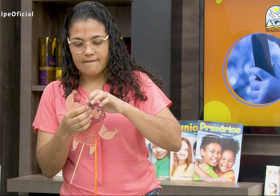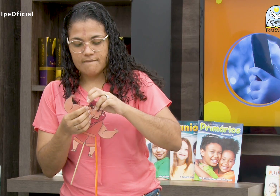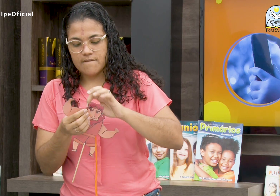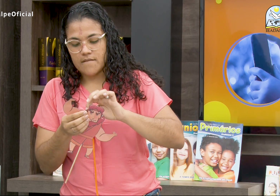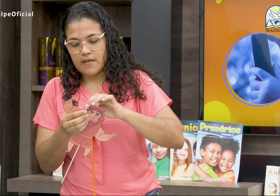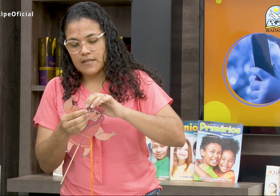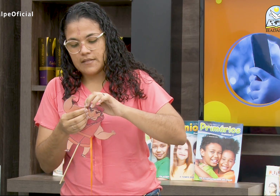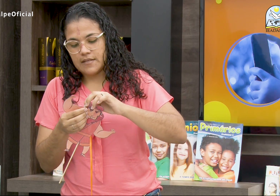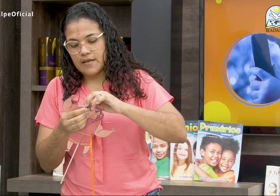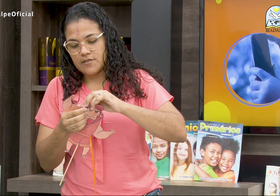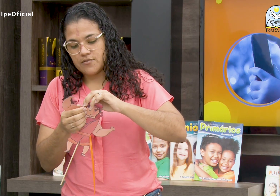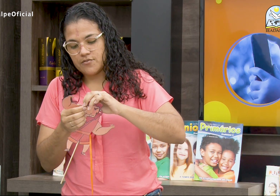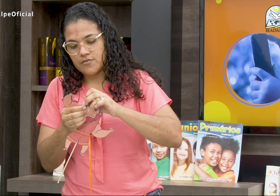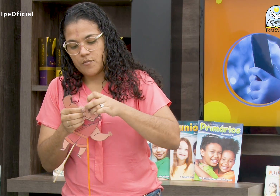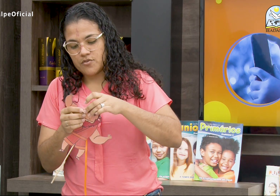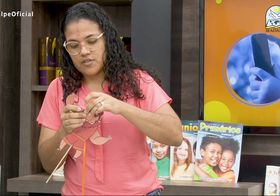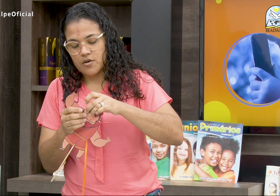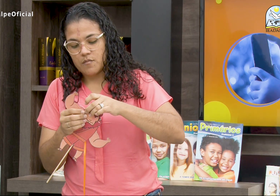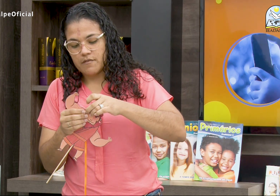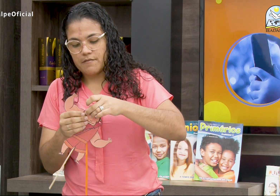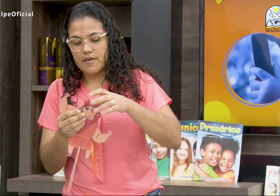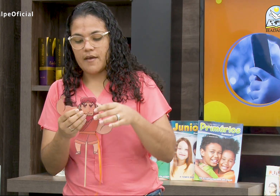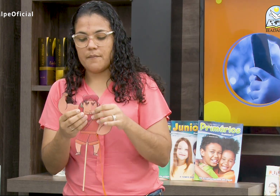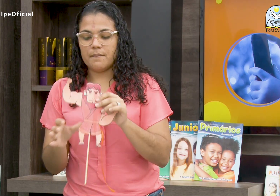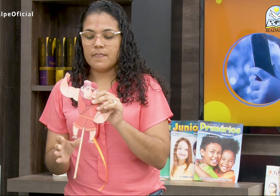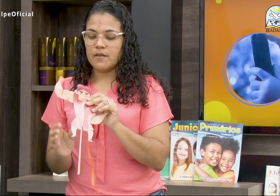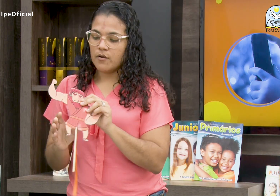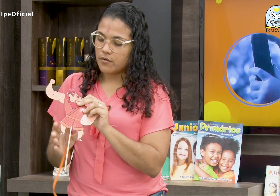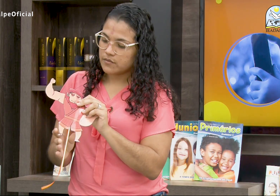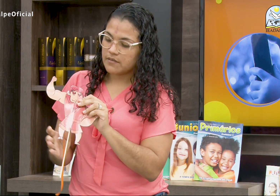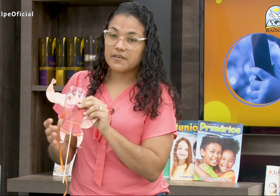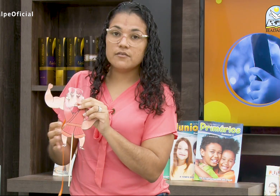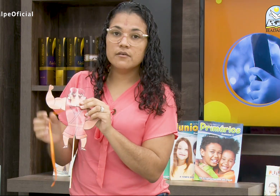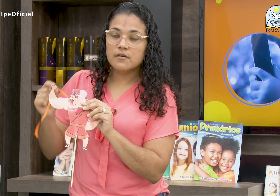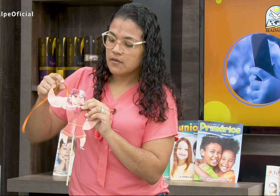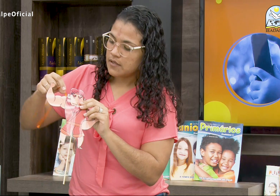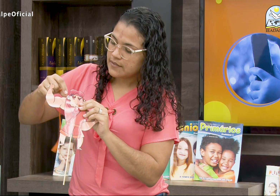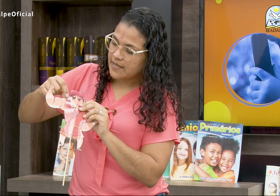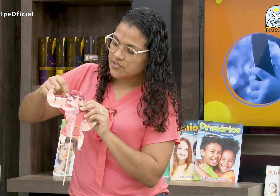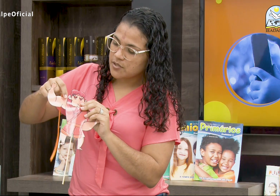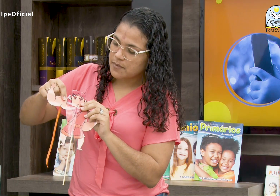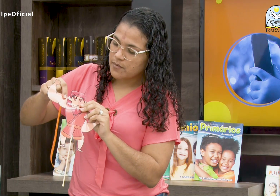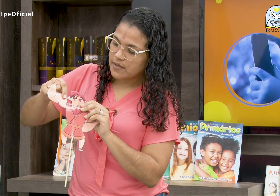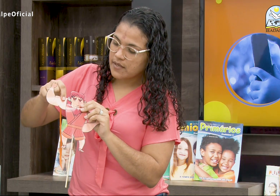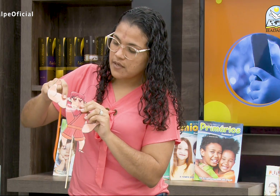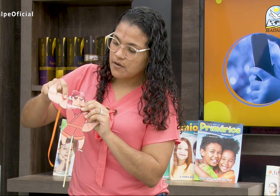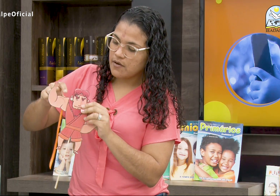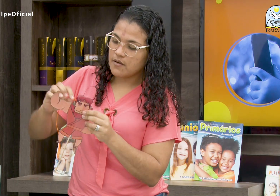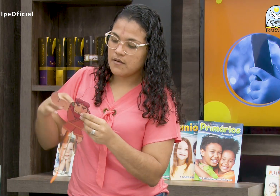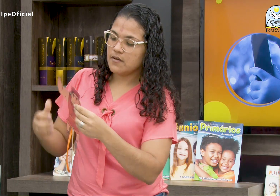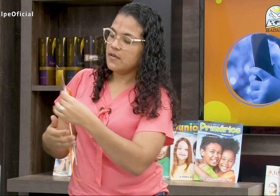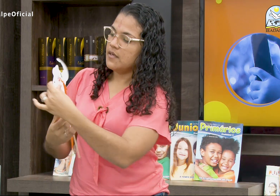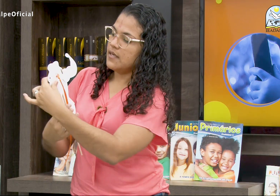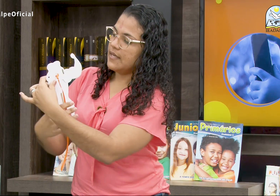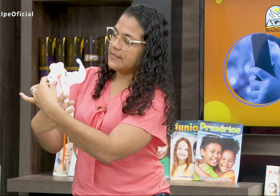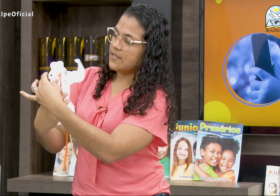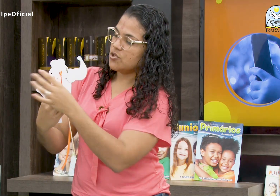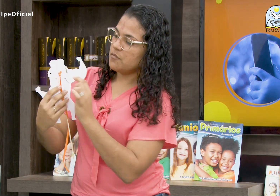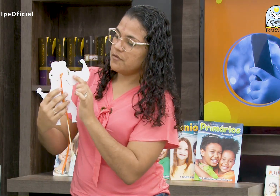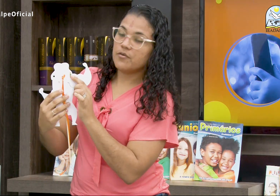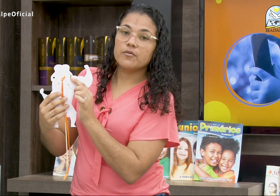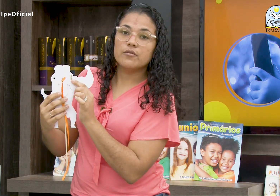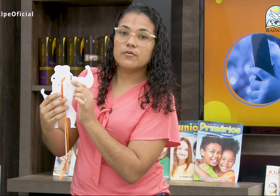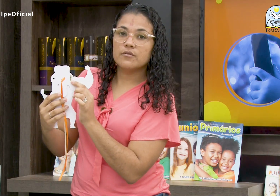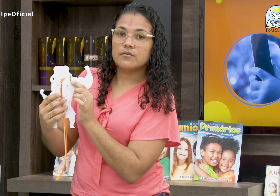pegar atrás. Deixa eu só mostrar como vai ficar. Ó, tá vendo? A tarraxinha pegou aqui, ó. E atrás